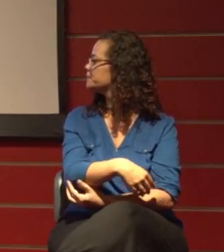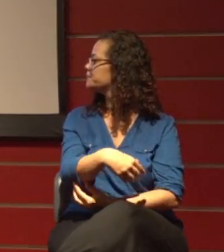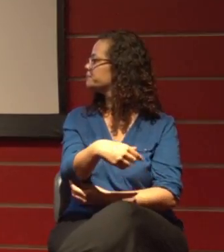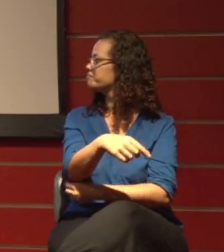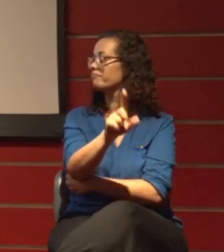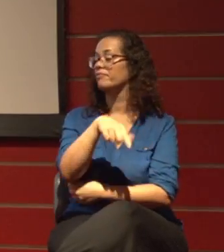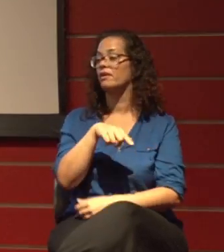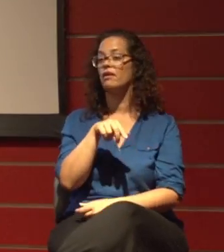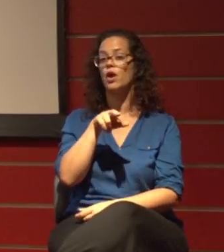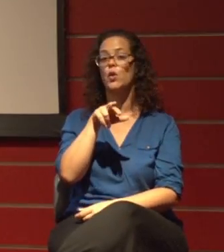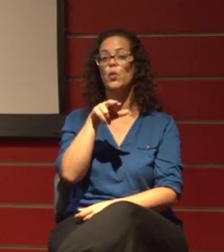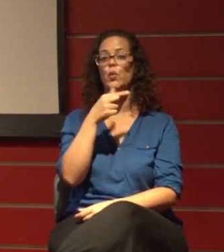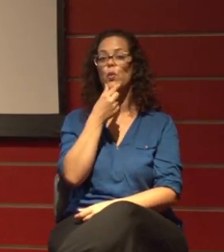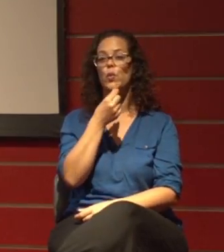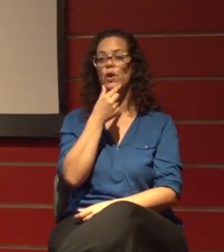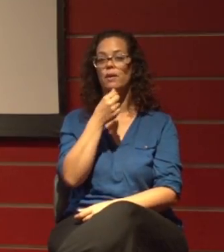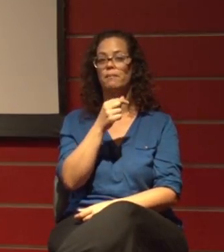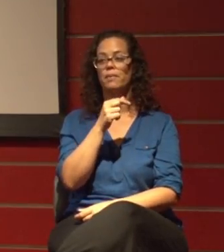o